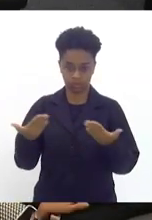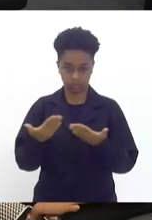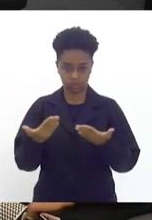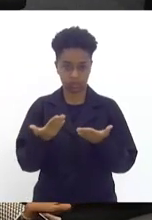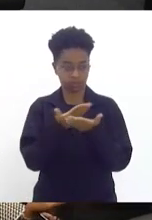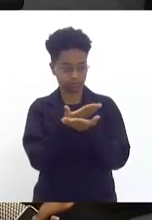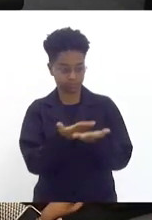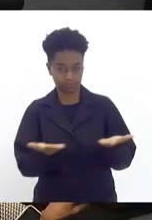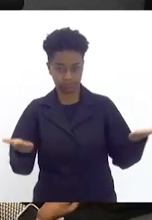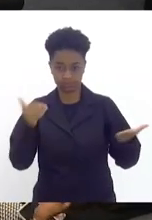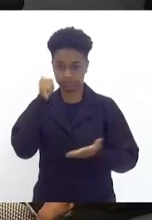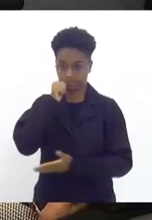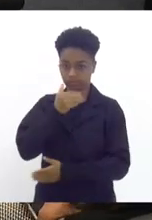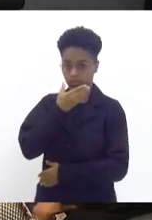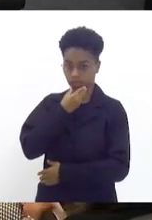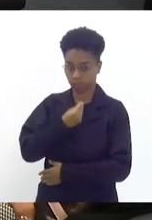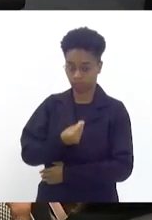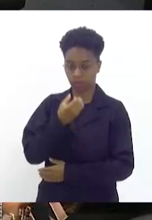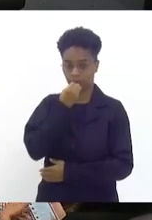senhoras e senhores, boa noite.